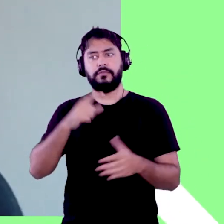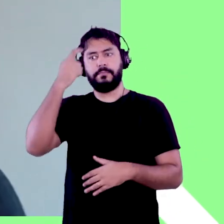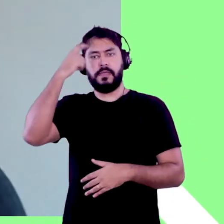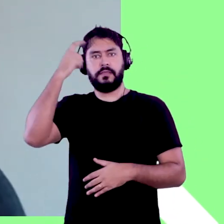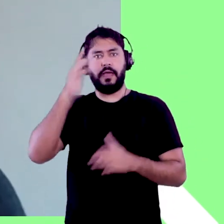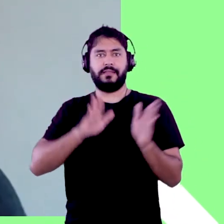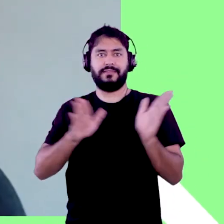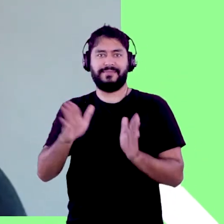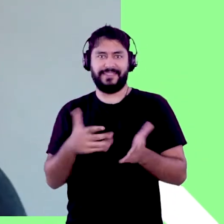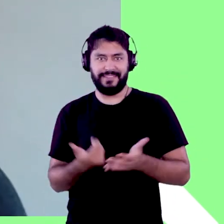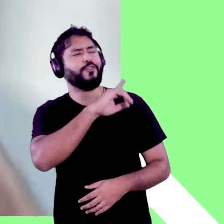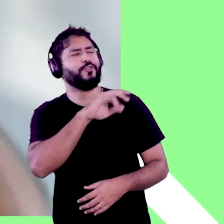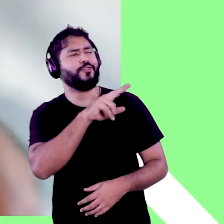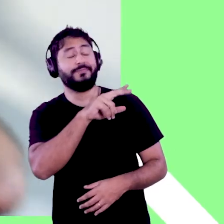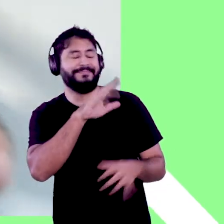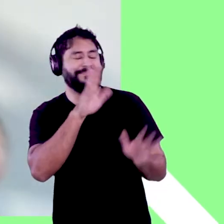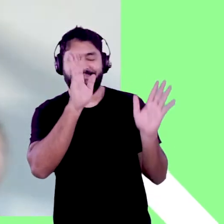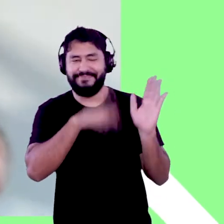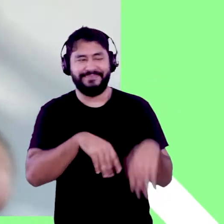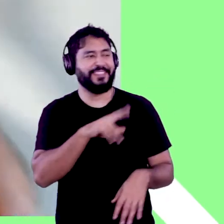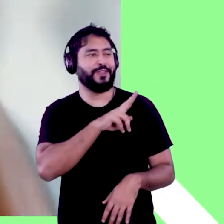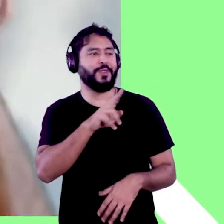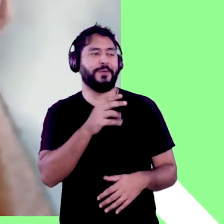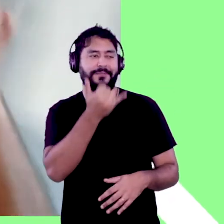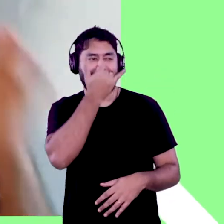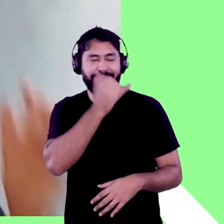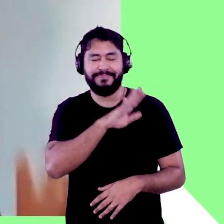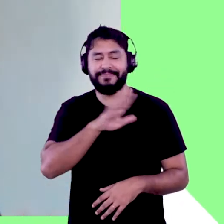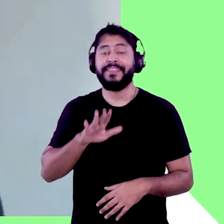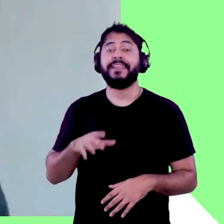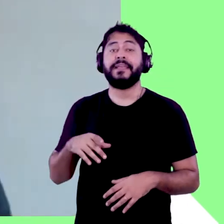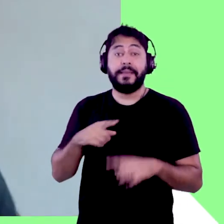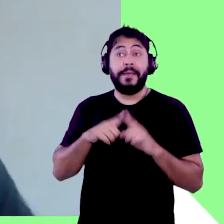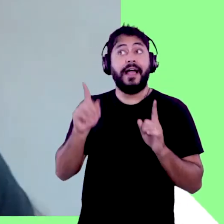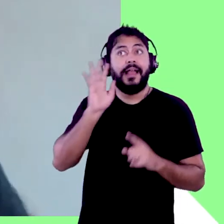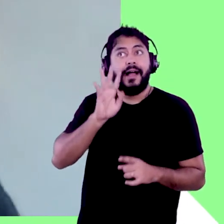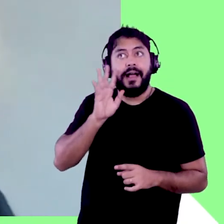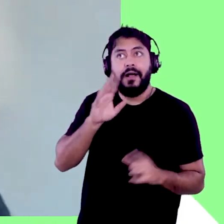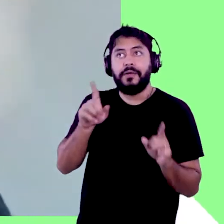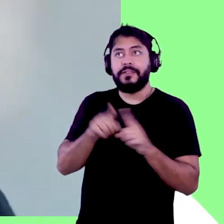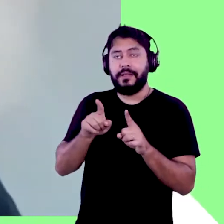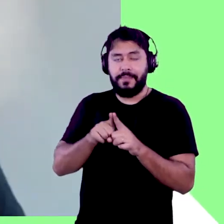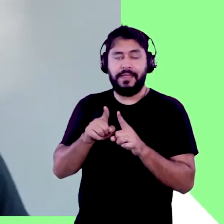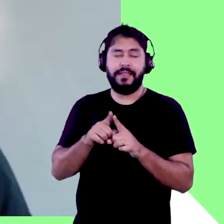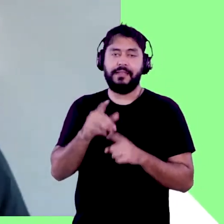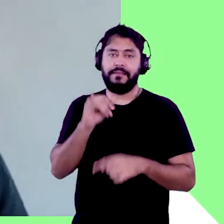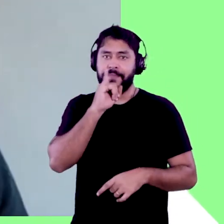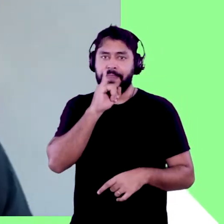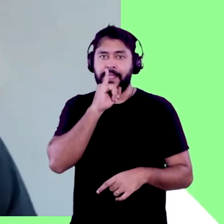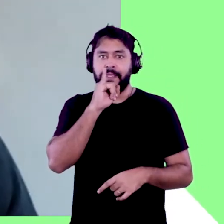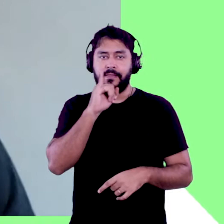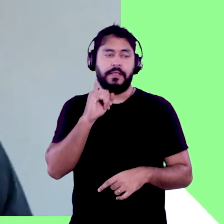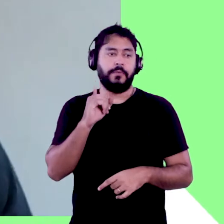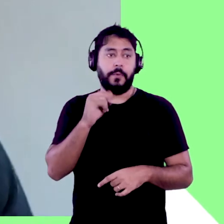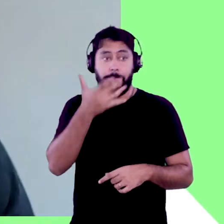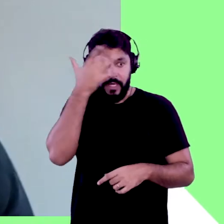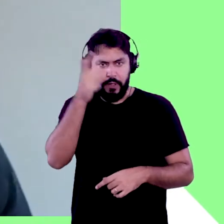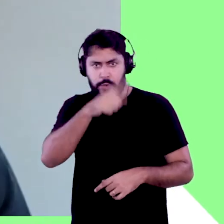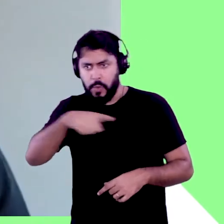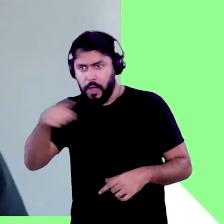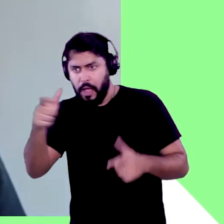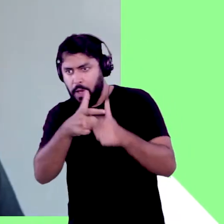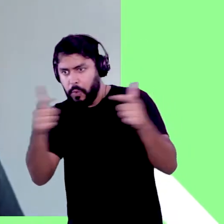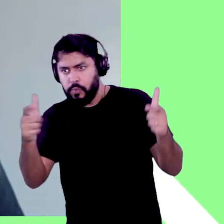disponibilizadas. Não, e eu acho que é até legal para trazer aqui para o pessoal que não tem muita vivência com acessibilidade digital, né?